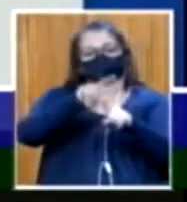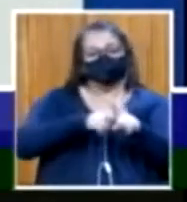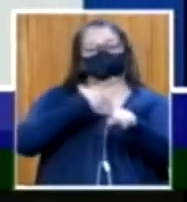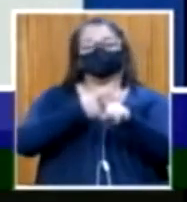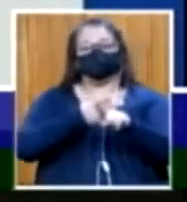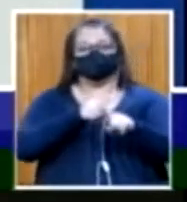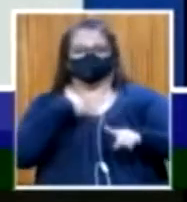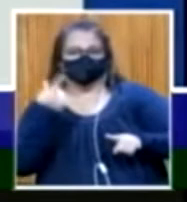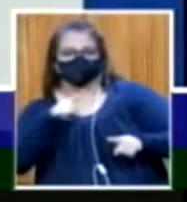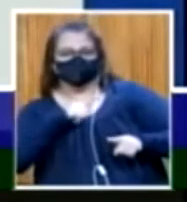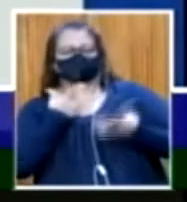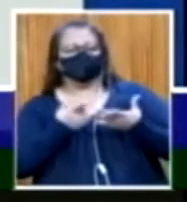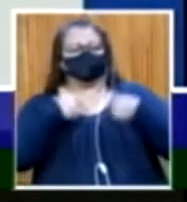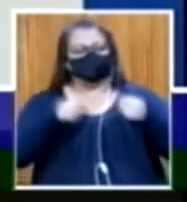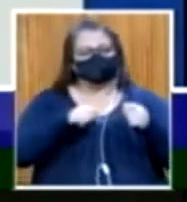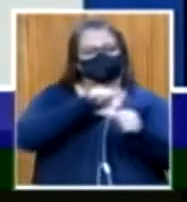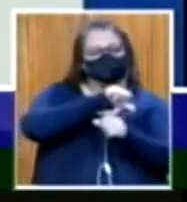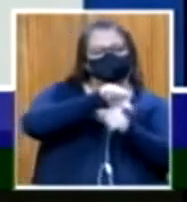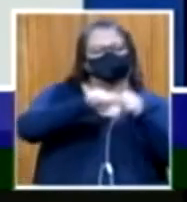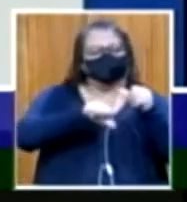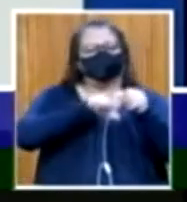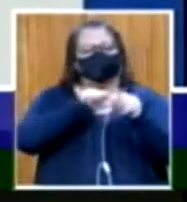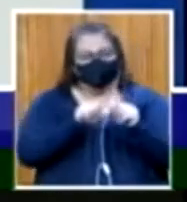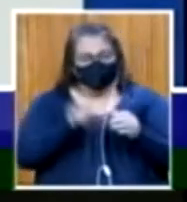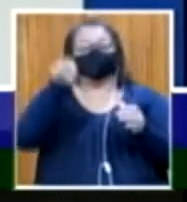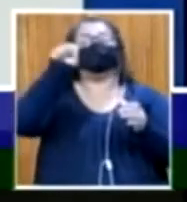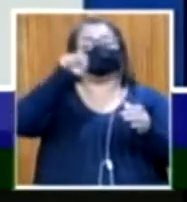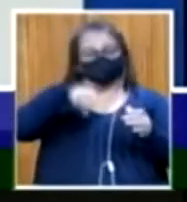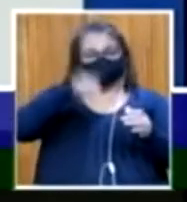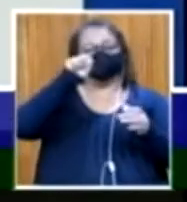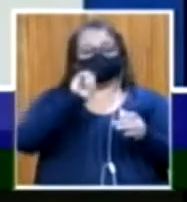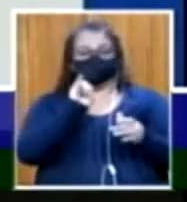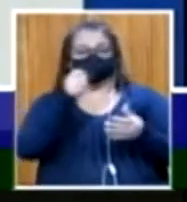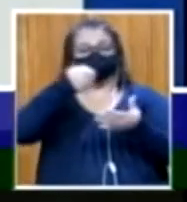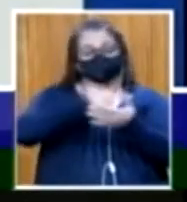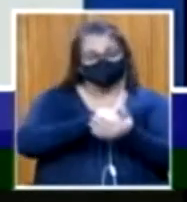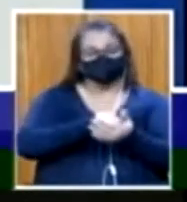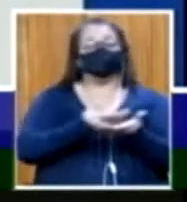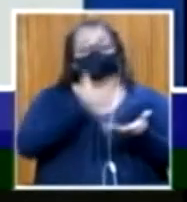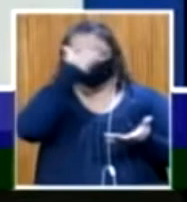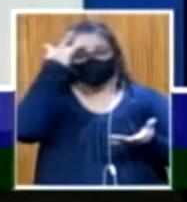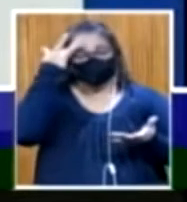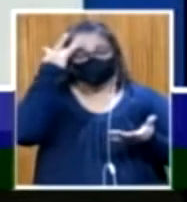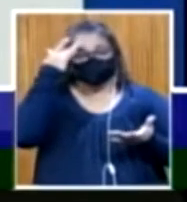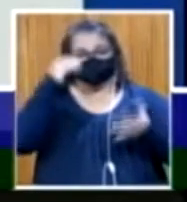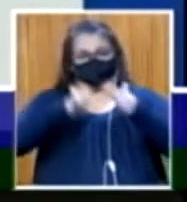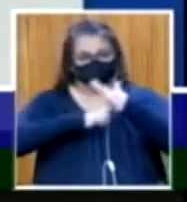nós temos mudanças muito relevantes no imposto de renda da pessoa jurídica. Uma